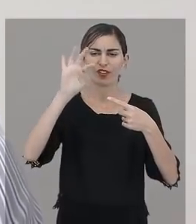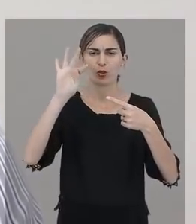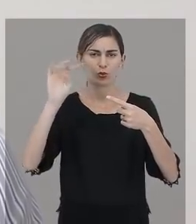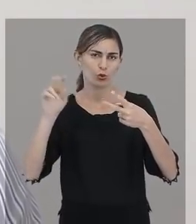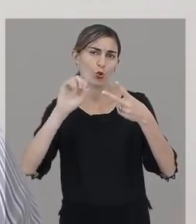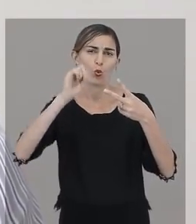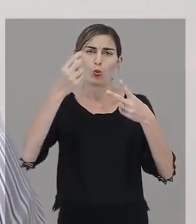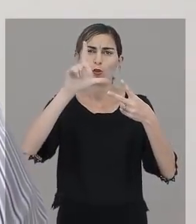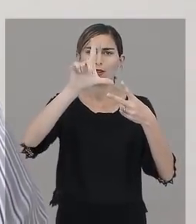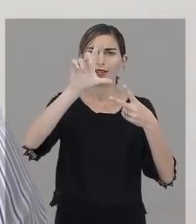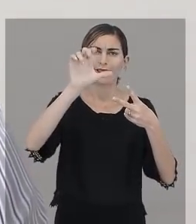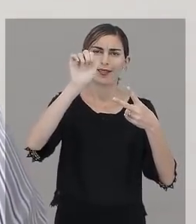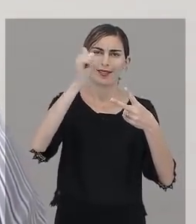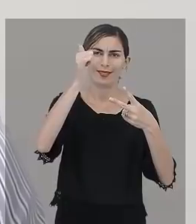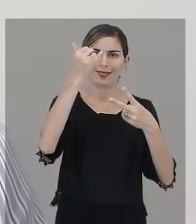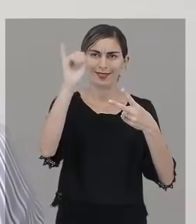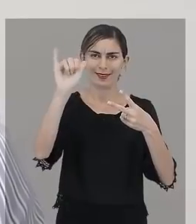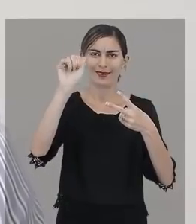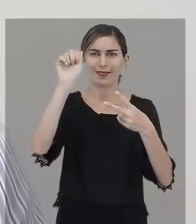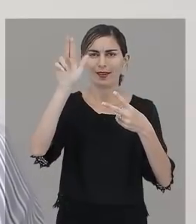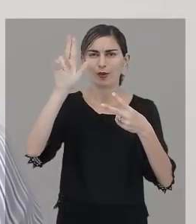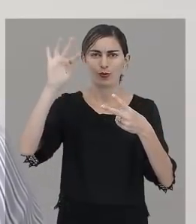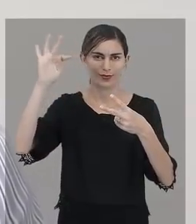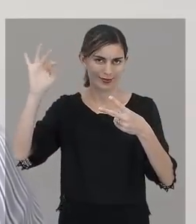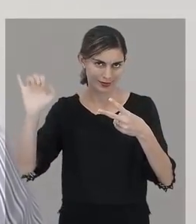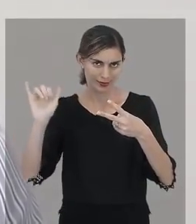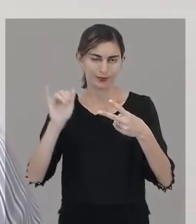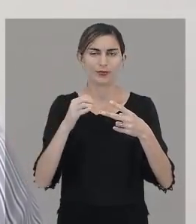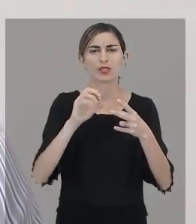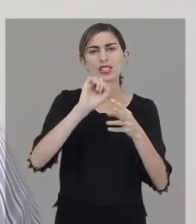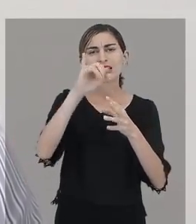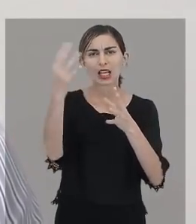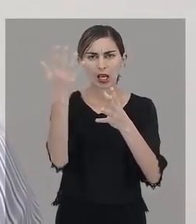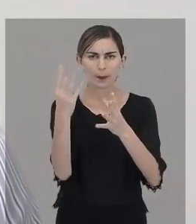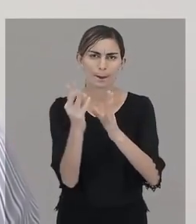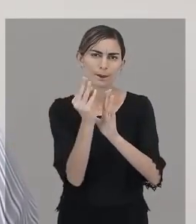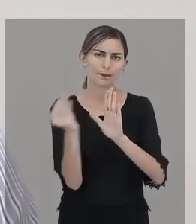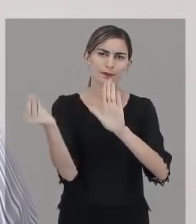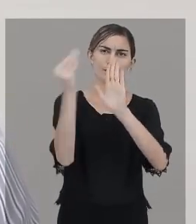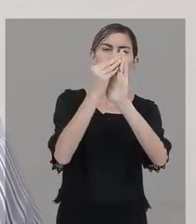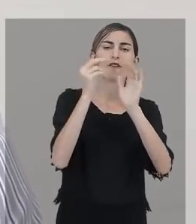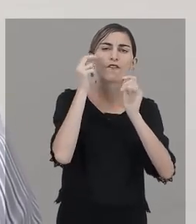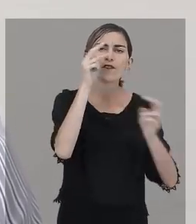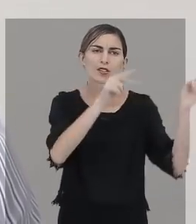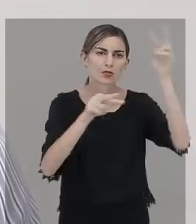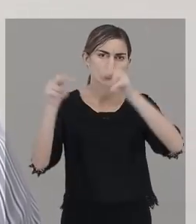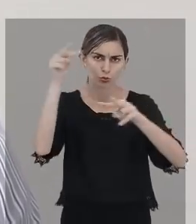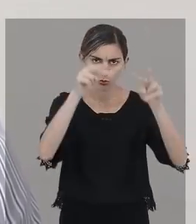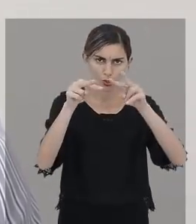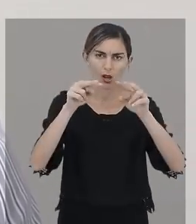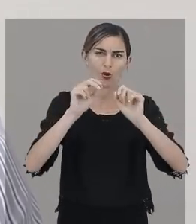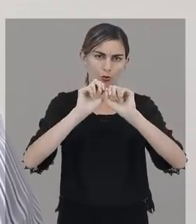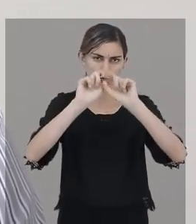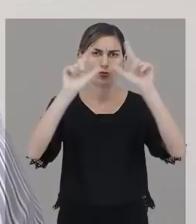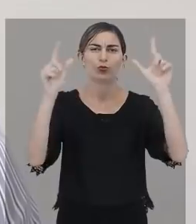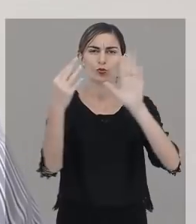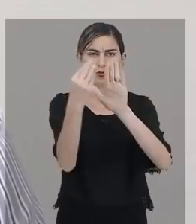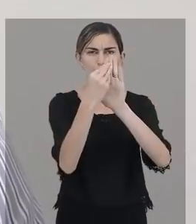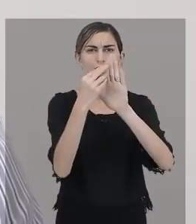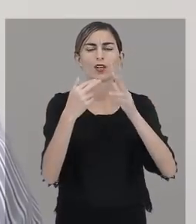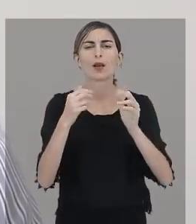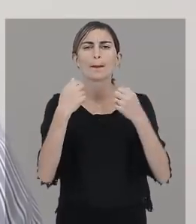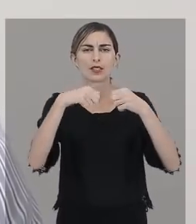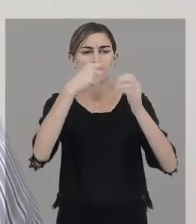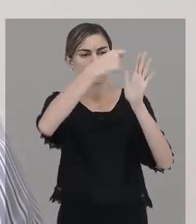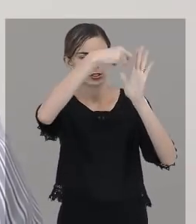dos componentes visuais. Então se você quiser implementar algum componente visual, você vai ter que estender a classe View e